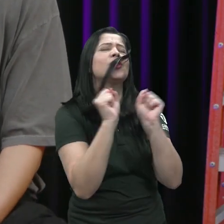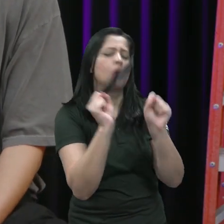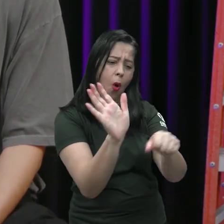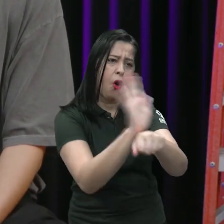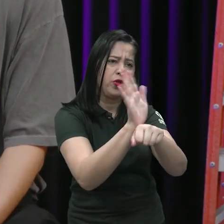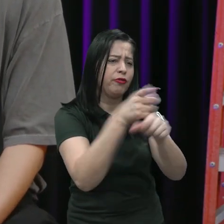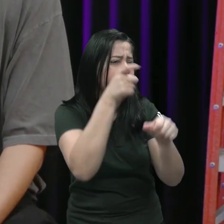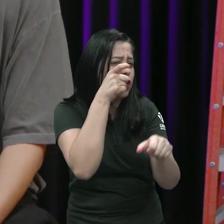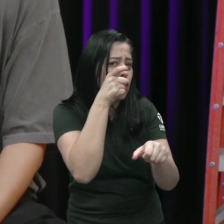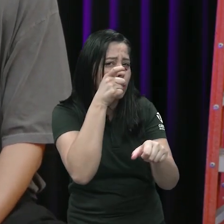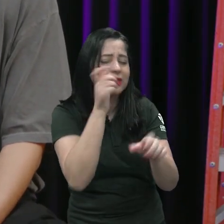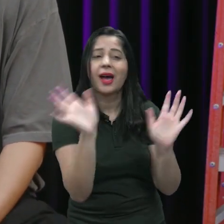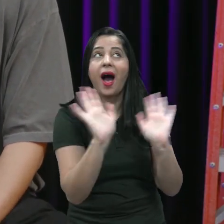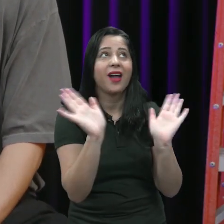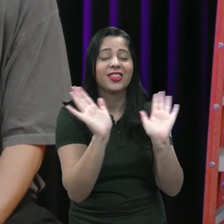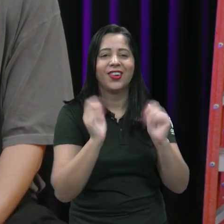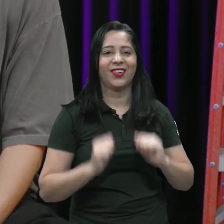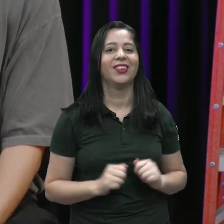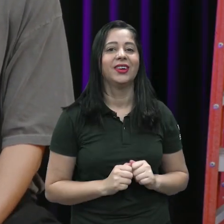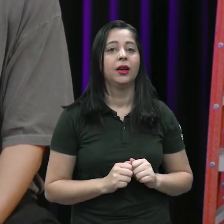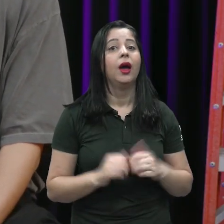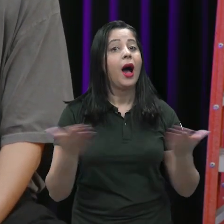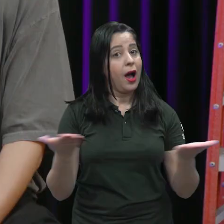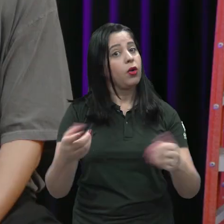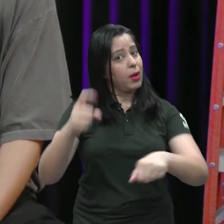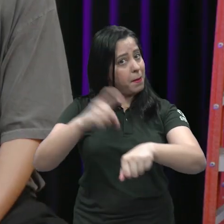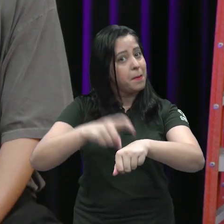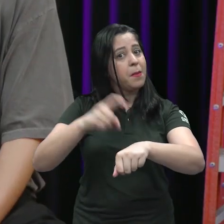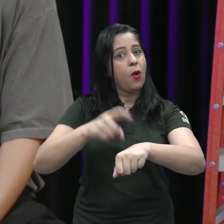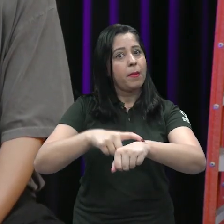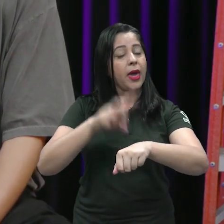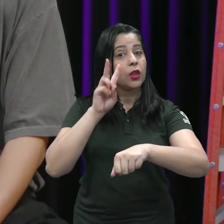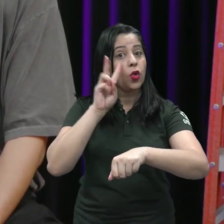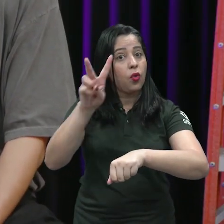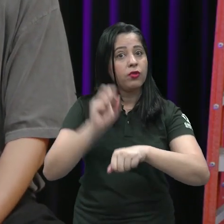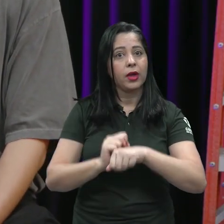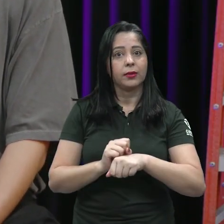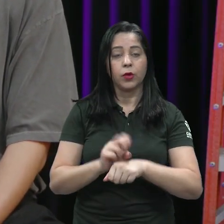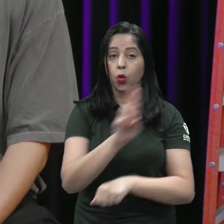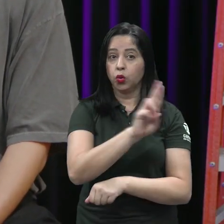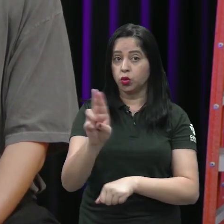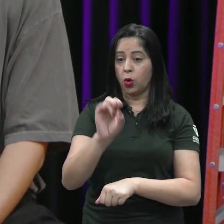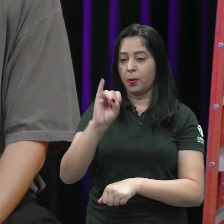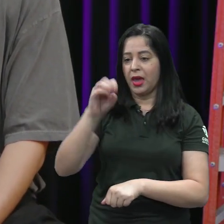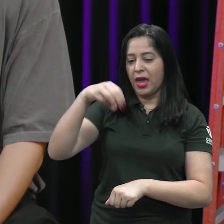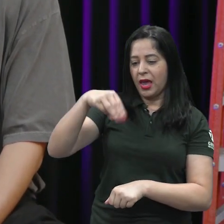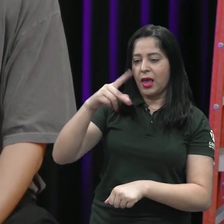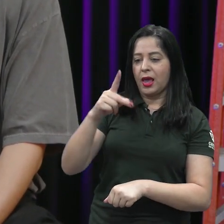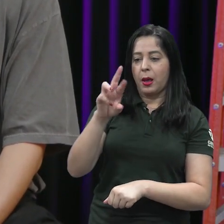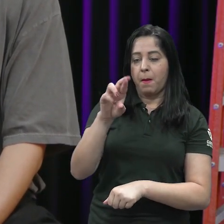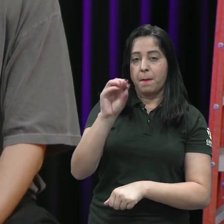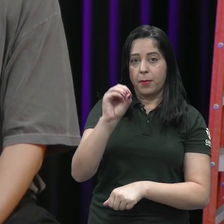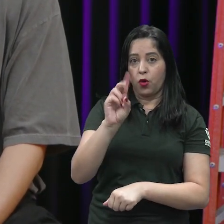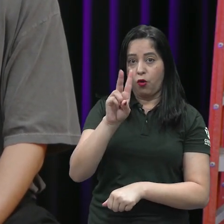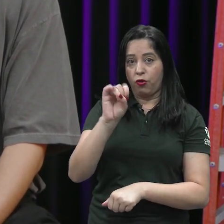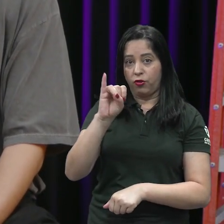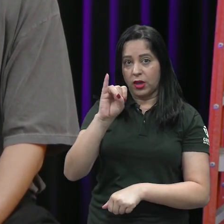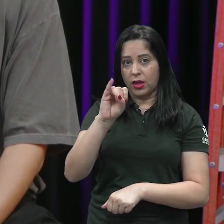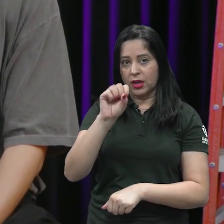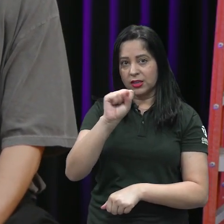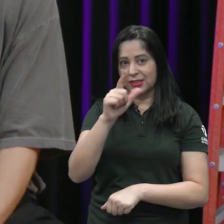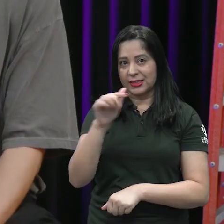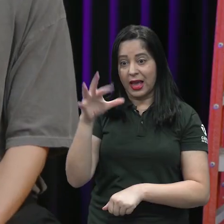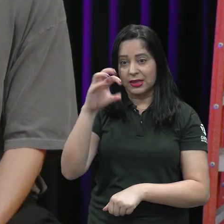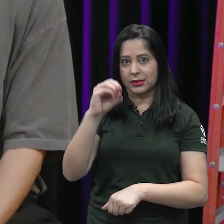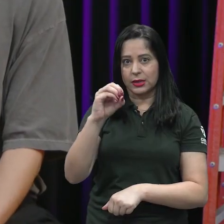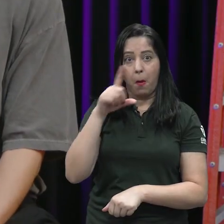Adoro, adoro. Chegou a Sessão Pipoca, tá na hora, né, de a gente ver o que tem hoje, ó. O nome do filme é Improvisação Perigosa,